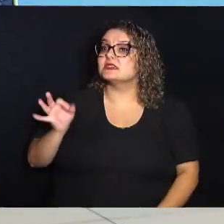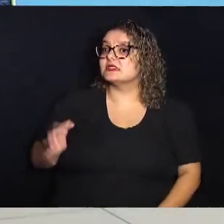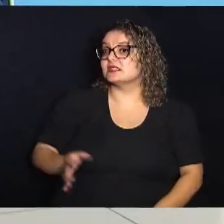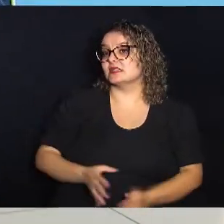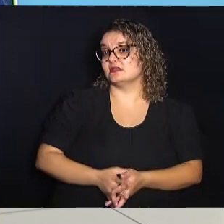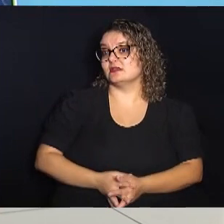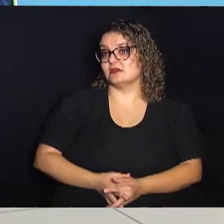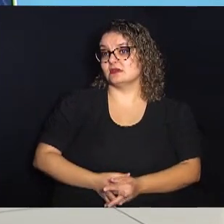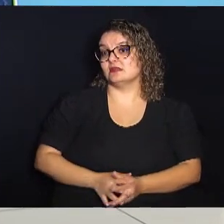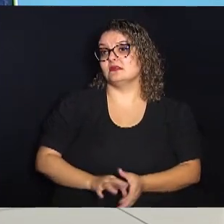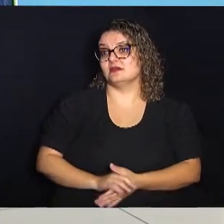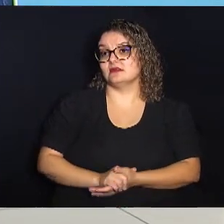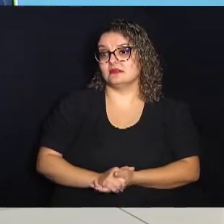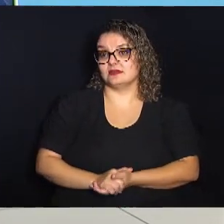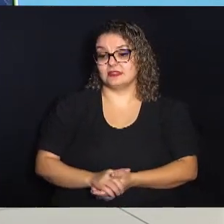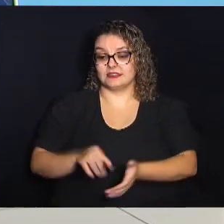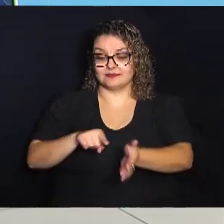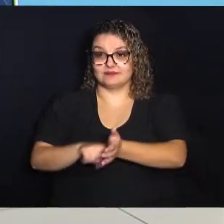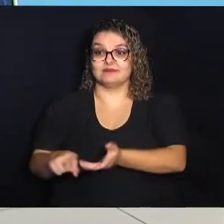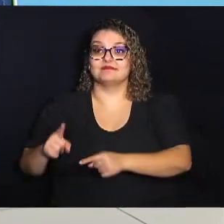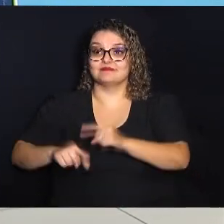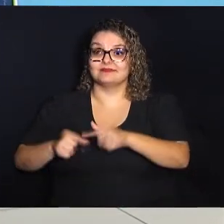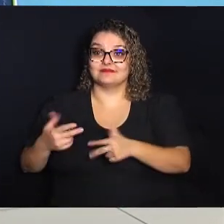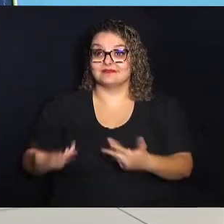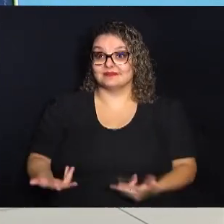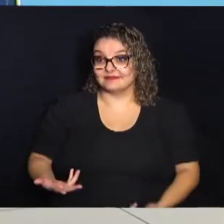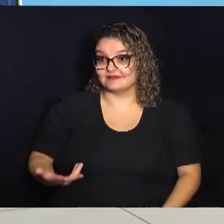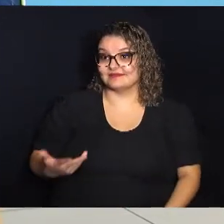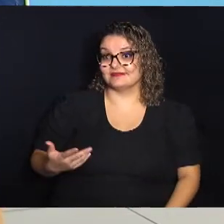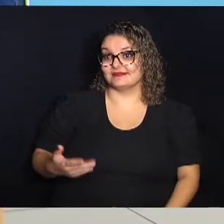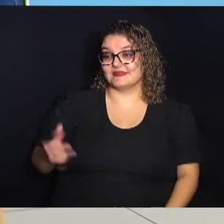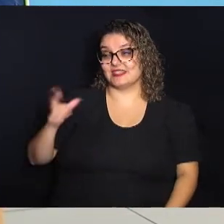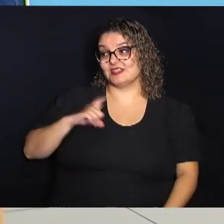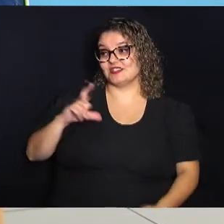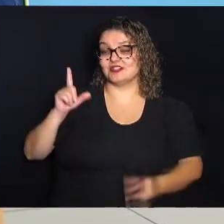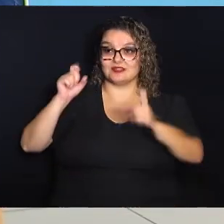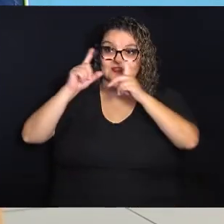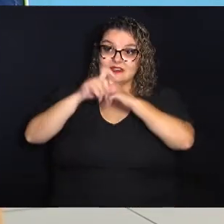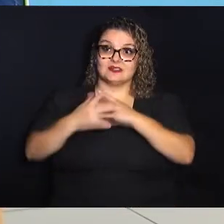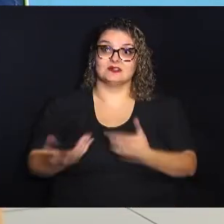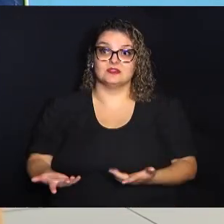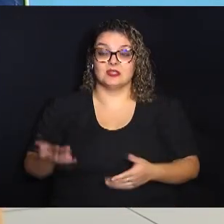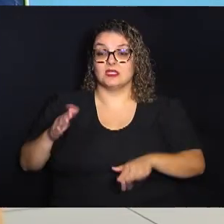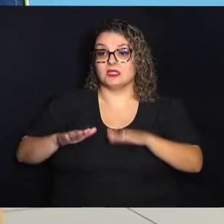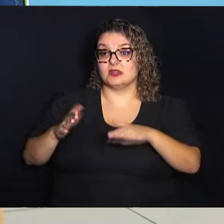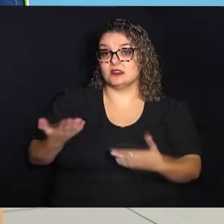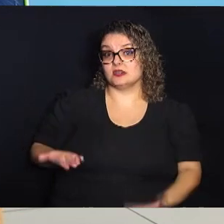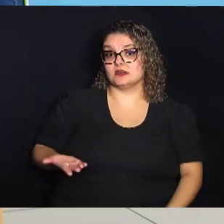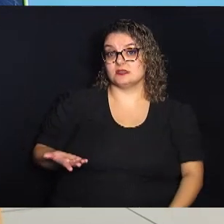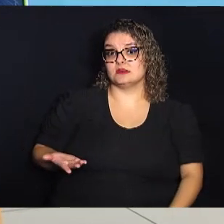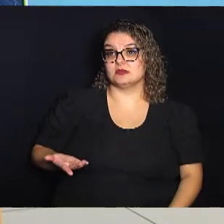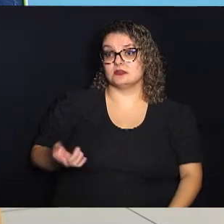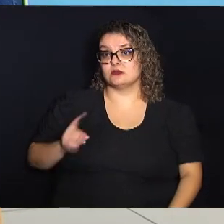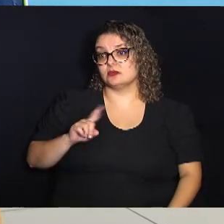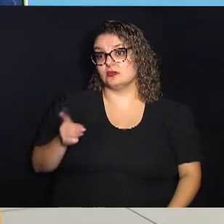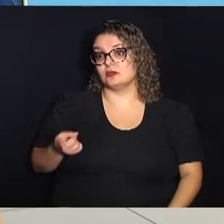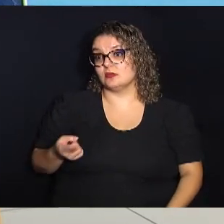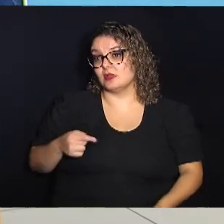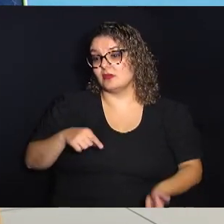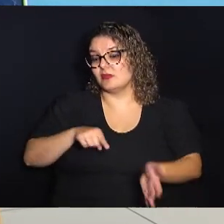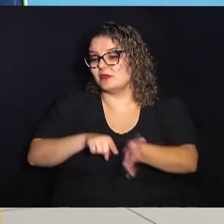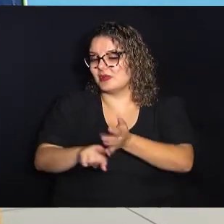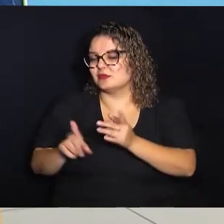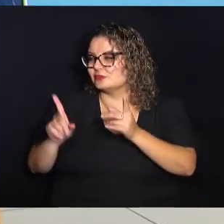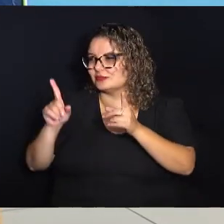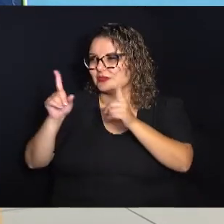exatamente. E às vezes é aquela questão daquela matéria que você né, tinha dificuldade, E às vezes não é uma questão que vai ser difícil,